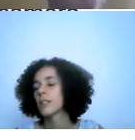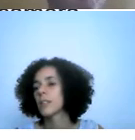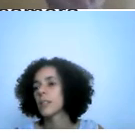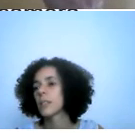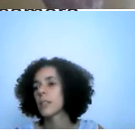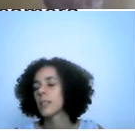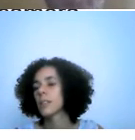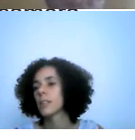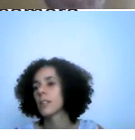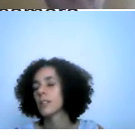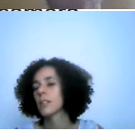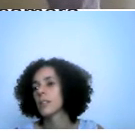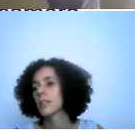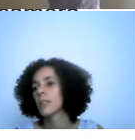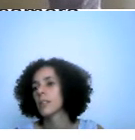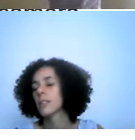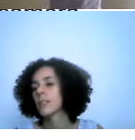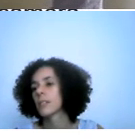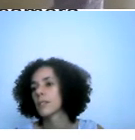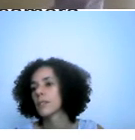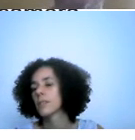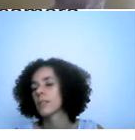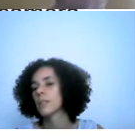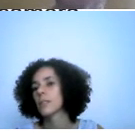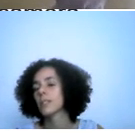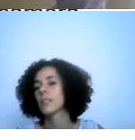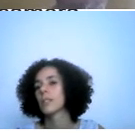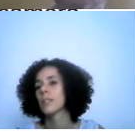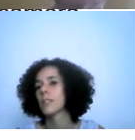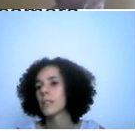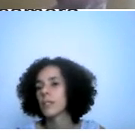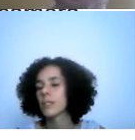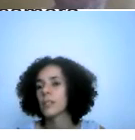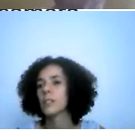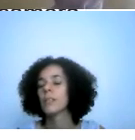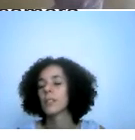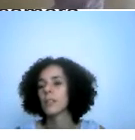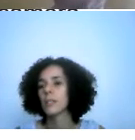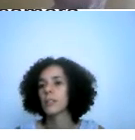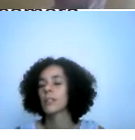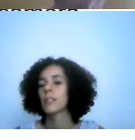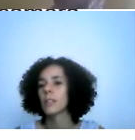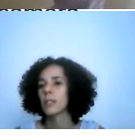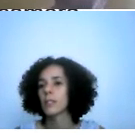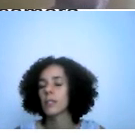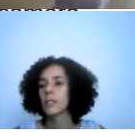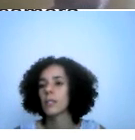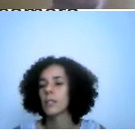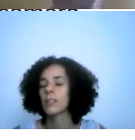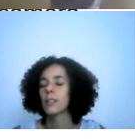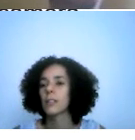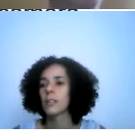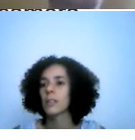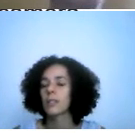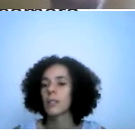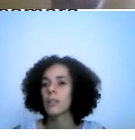O trabalho foi feito em 2011. Vale salientar que já tem mais informações. trazidas, né? Essa lista já aumentou um pouco